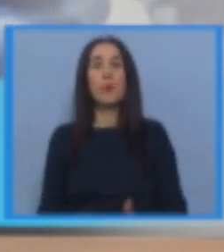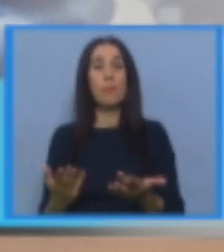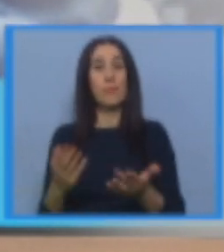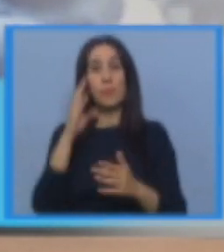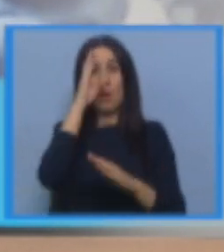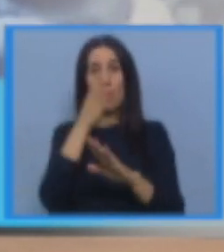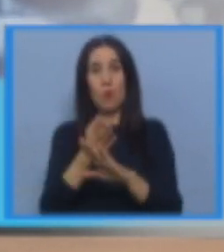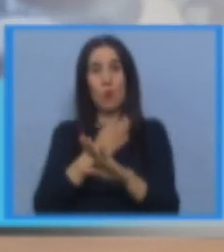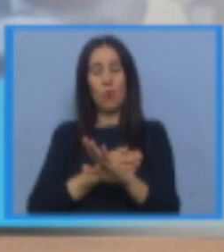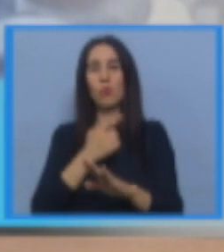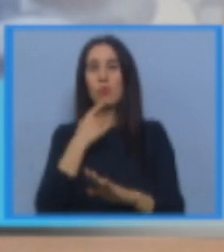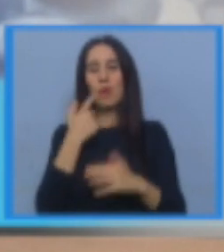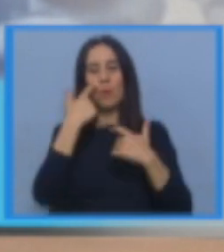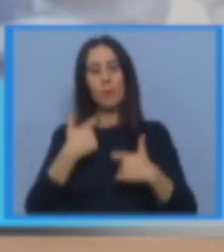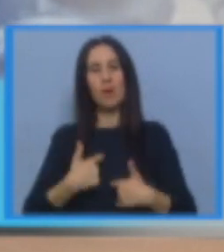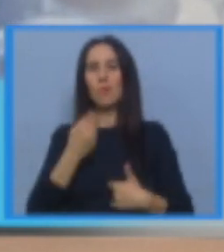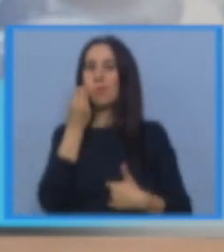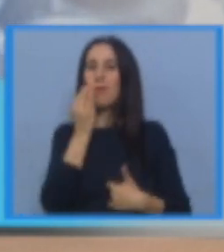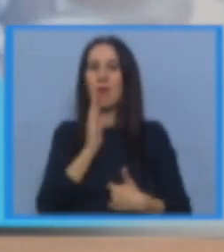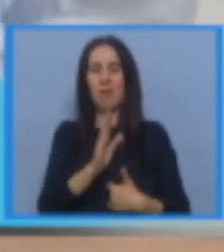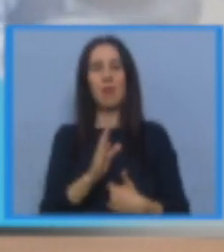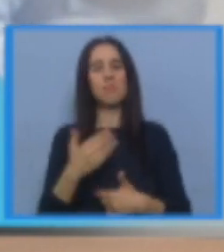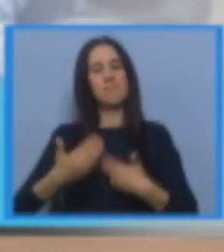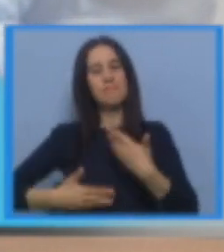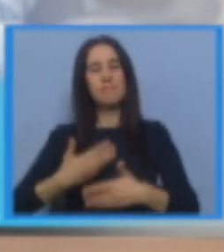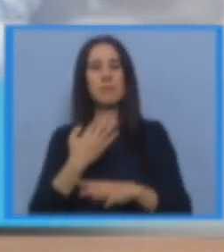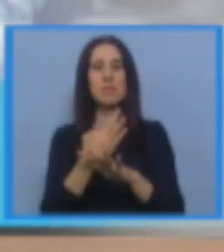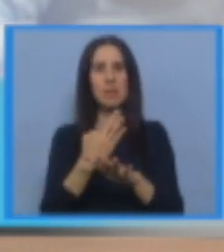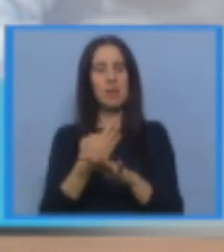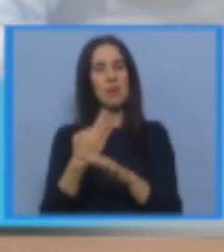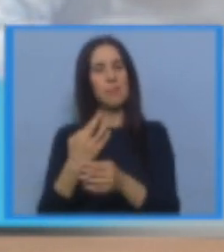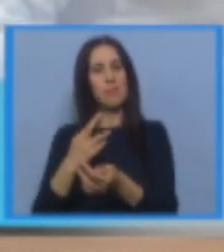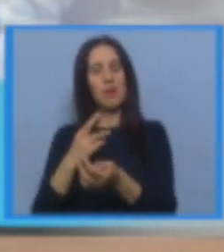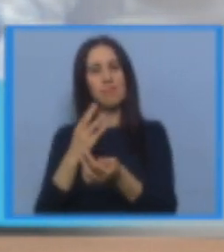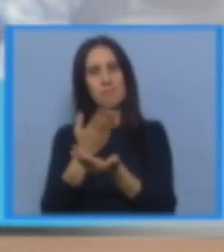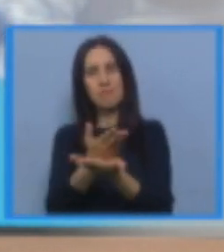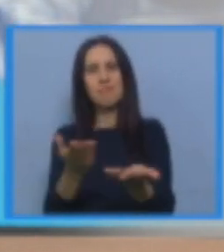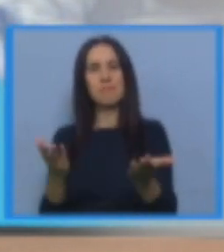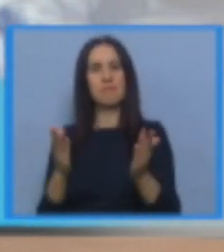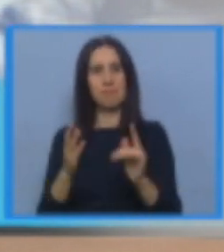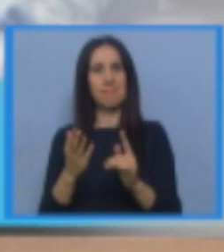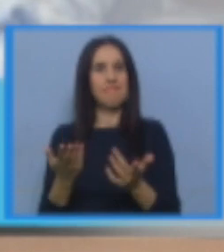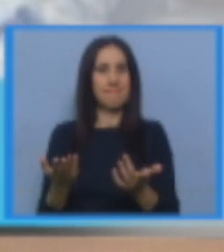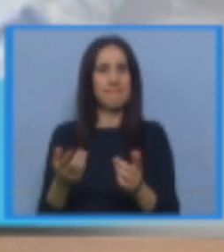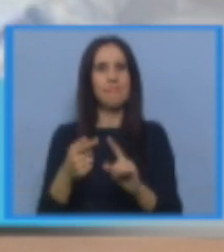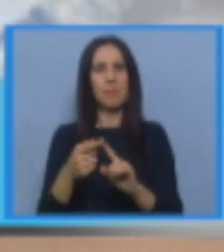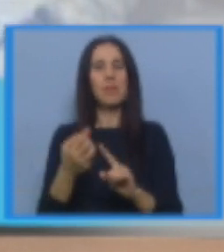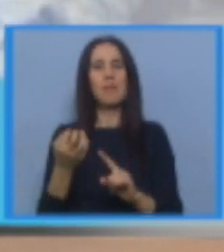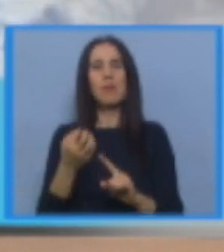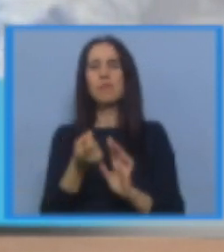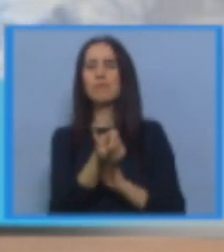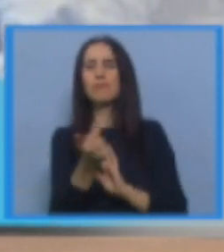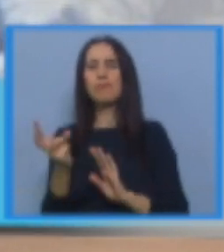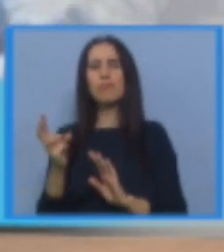nada, é o próprio ritmo humano da celebração, da festa, não é? Portanto, em todas as coisas, mesmo nas